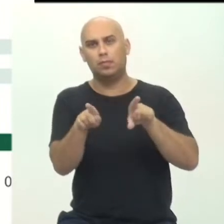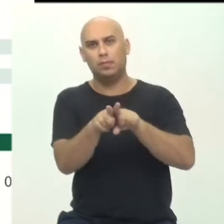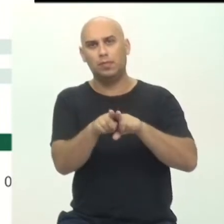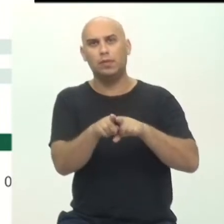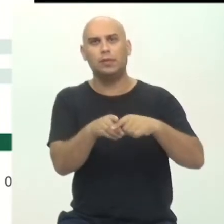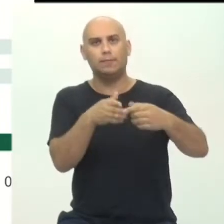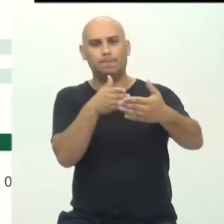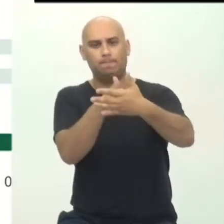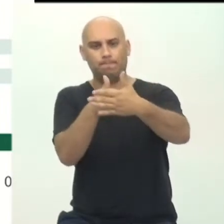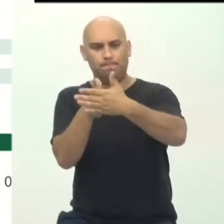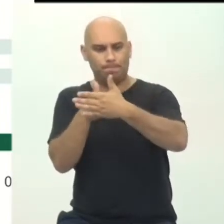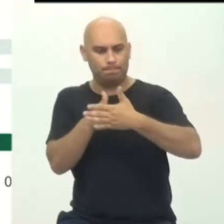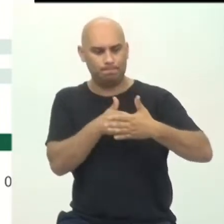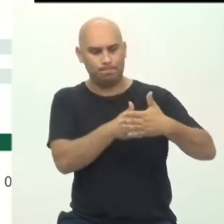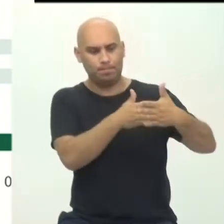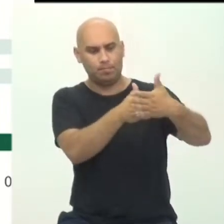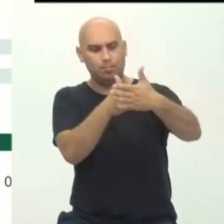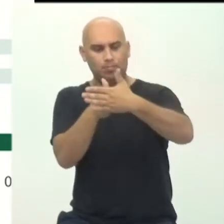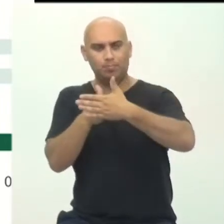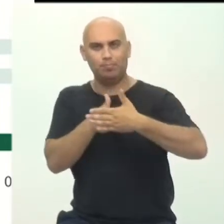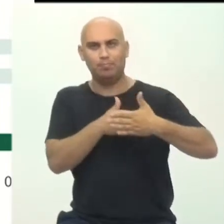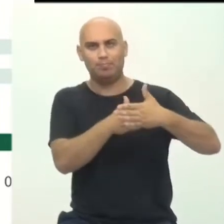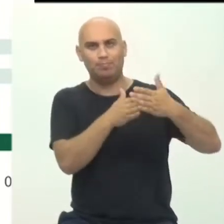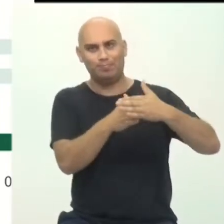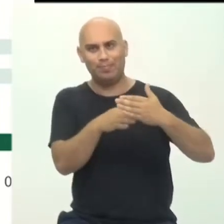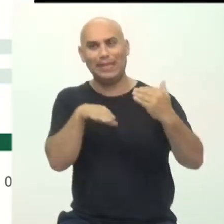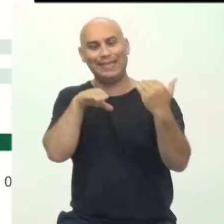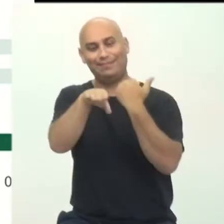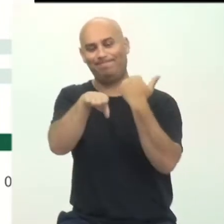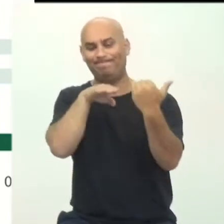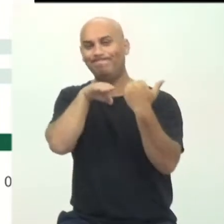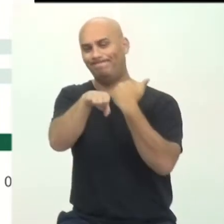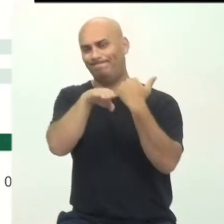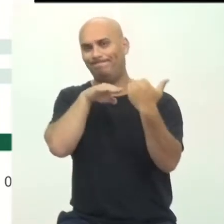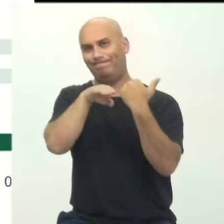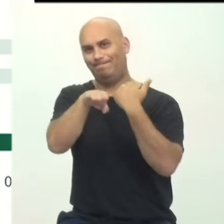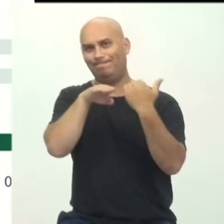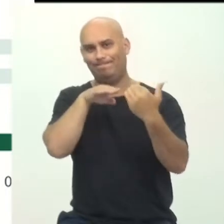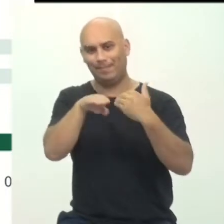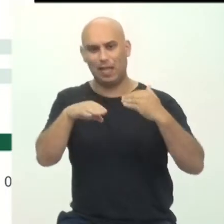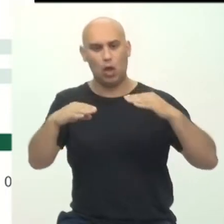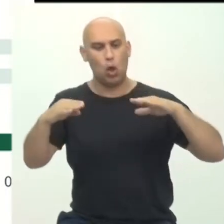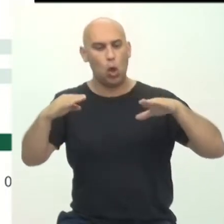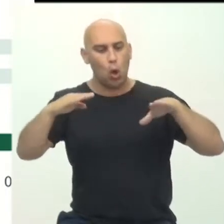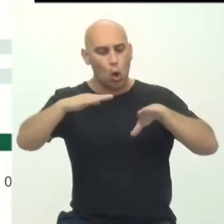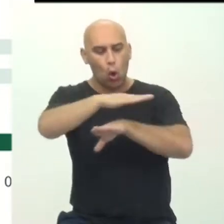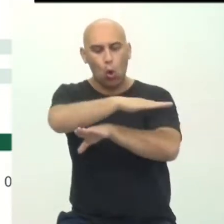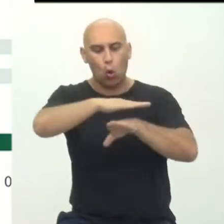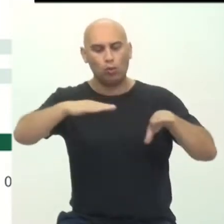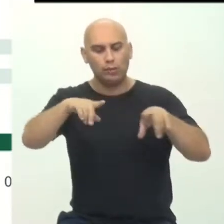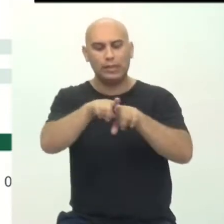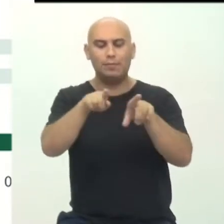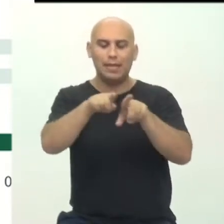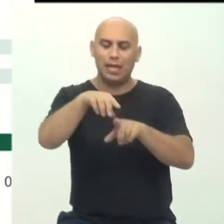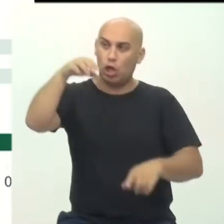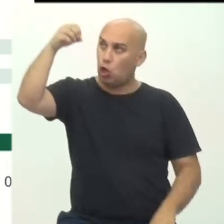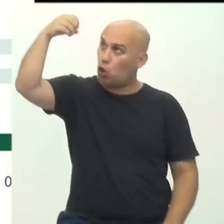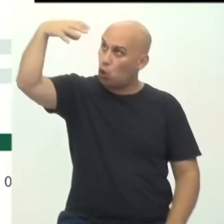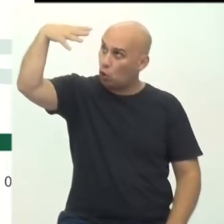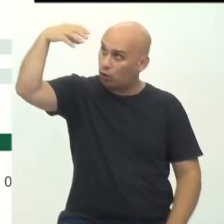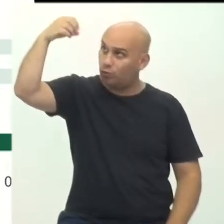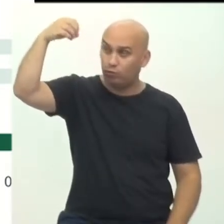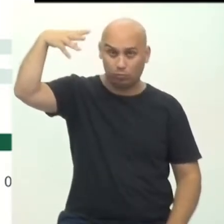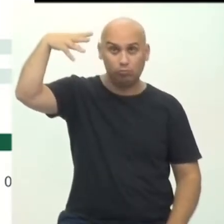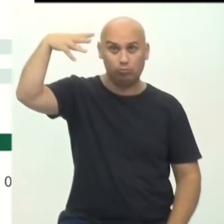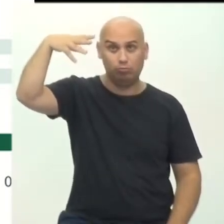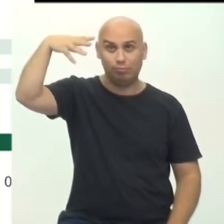também, pensando que o ciclismo noturno, então, há também a necessidade de fazer toda uma iluminação ao longo dessa ciclovia,